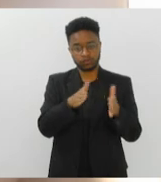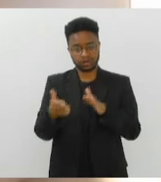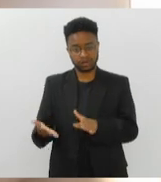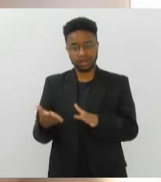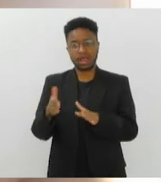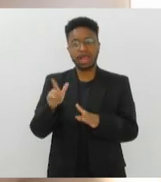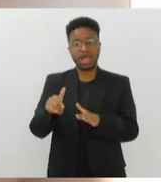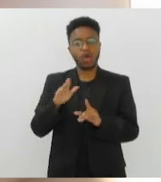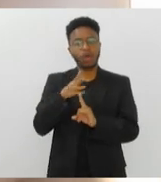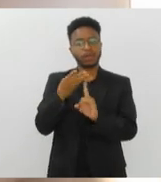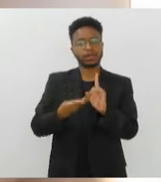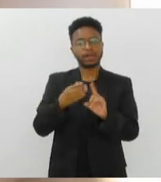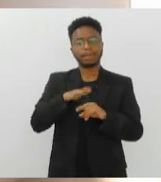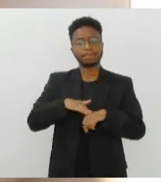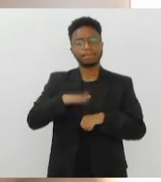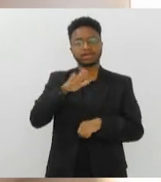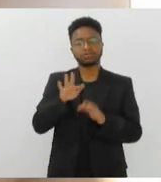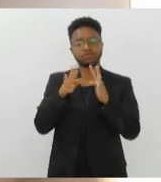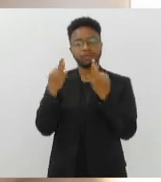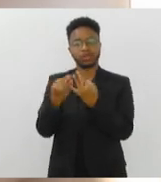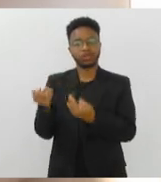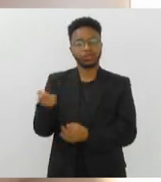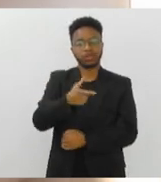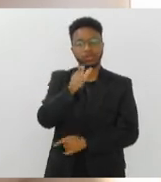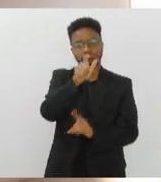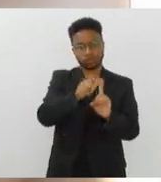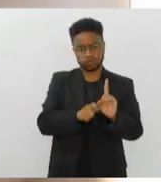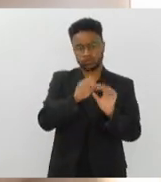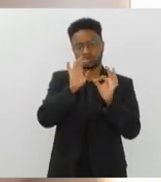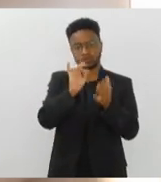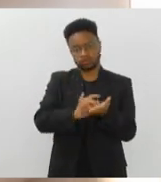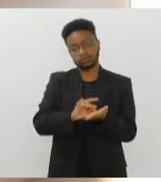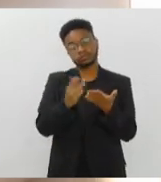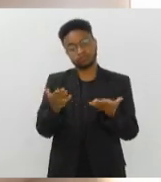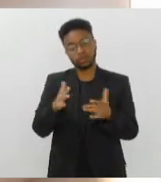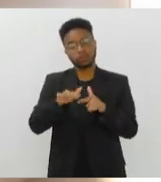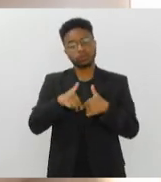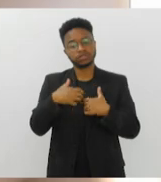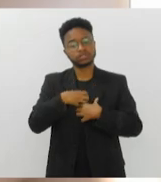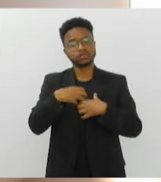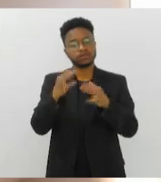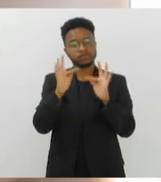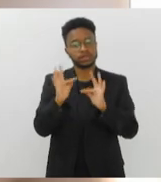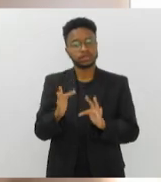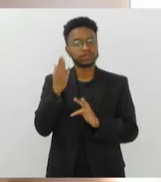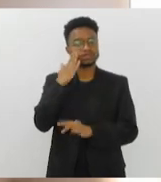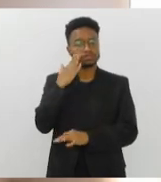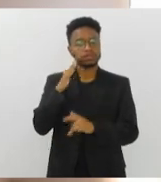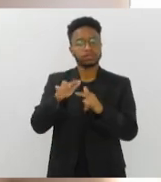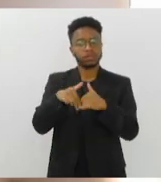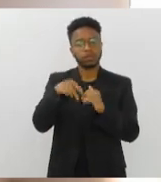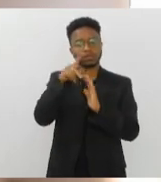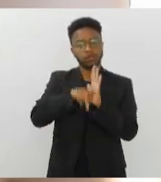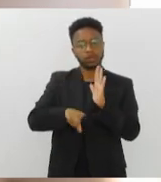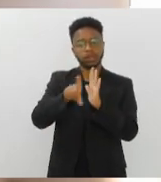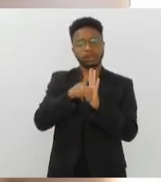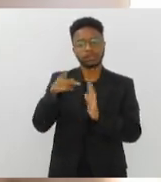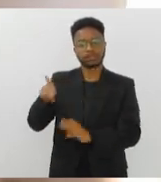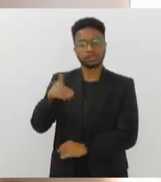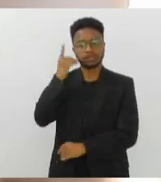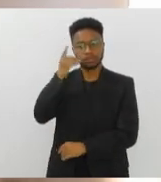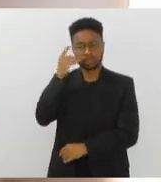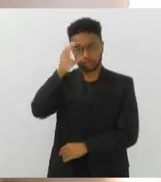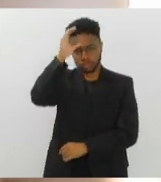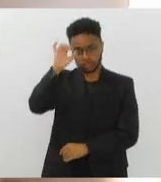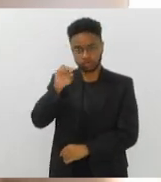para familiares do que para o verdadeiro homenageado. Por isso fiquei muito feliz em saber que, através do projeto da deputada Tia Ju, a